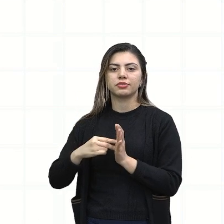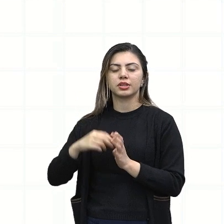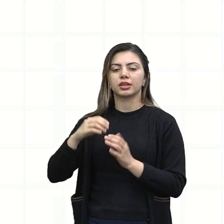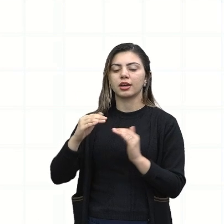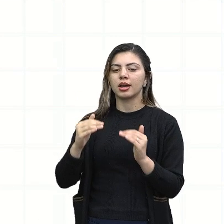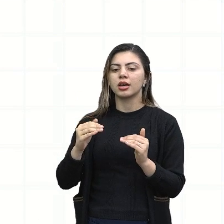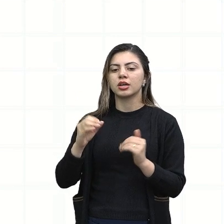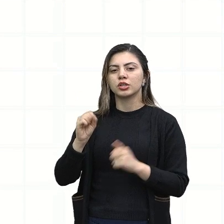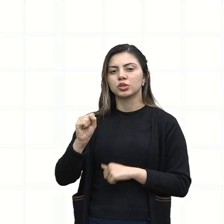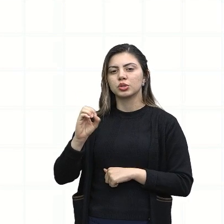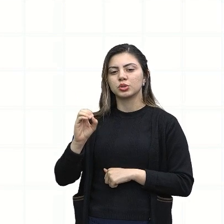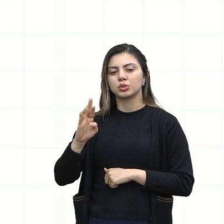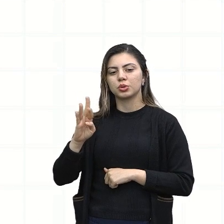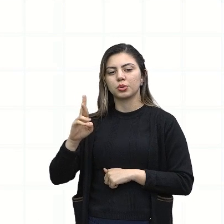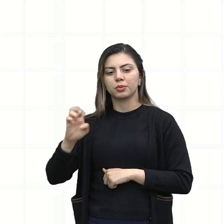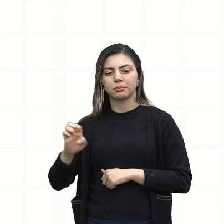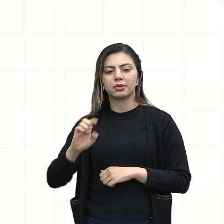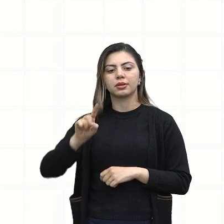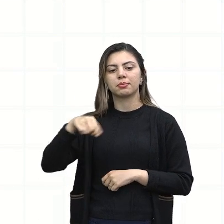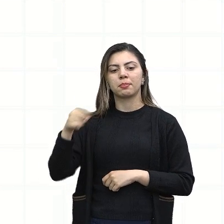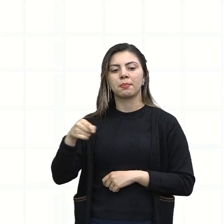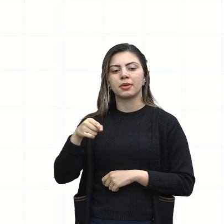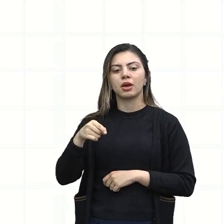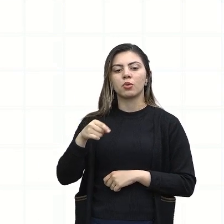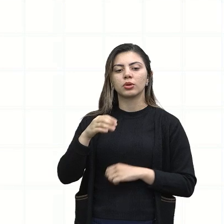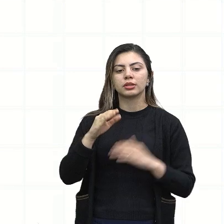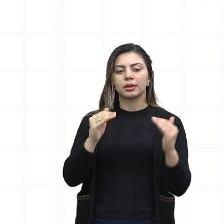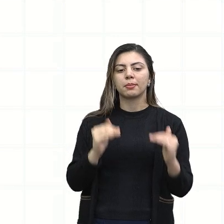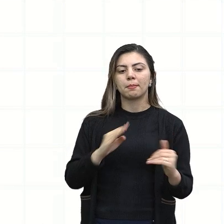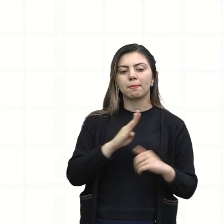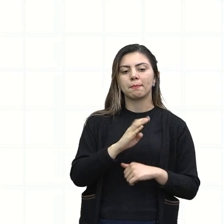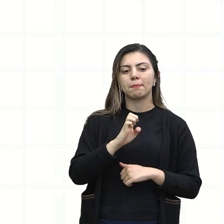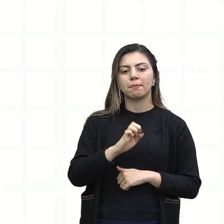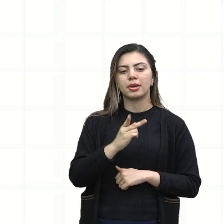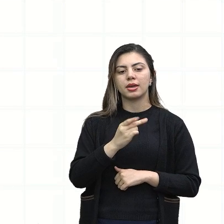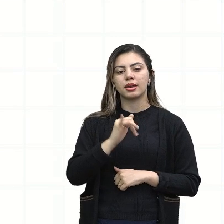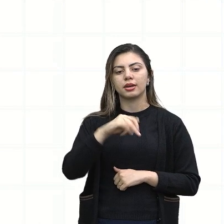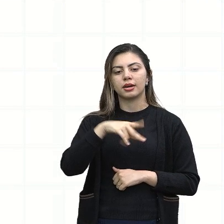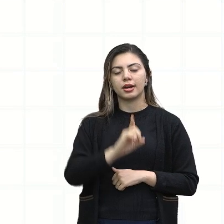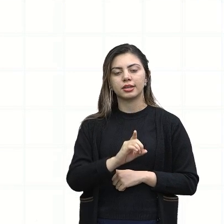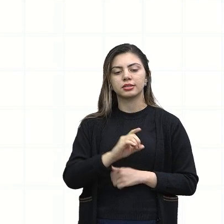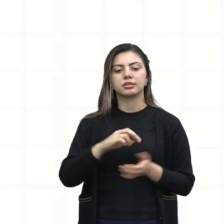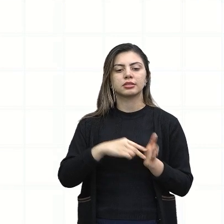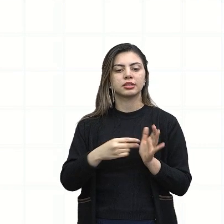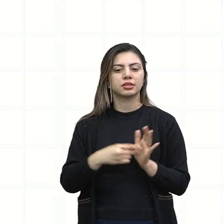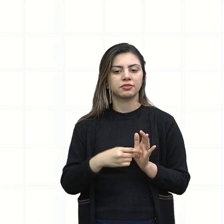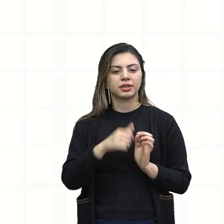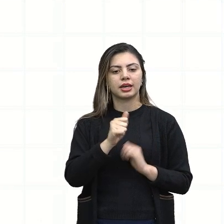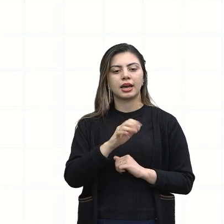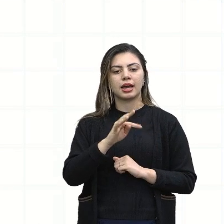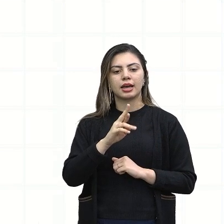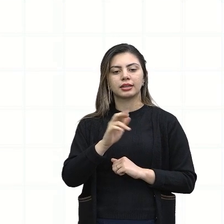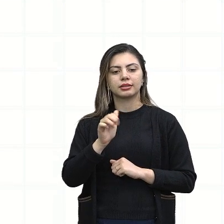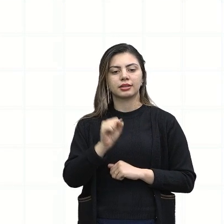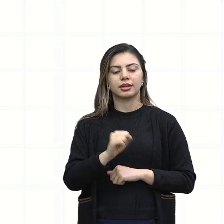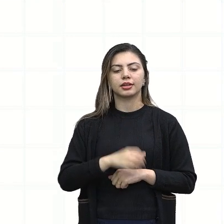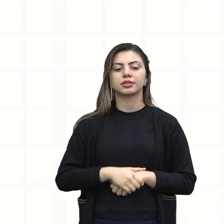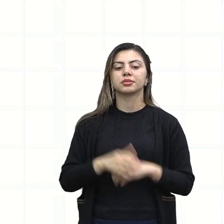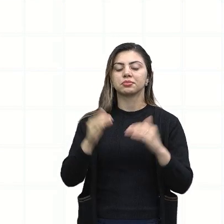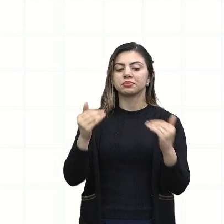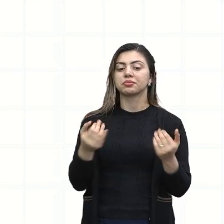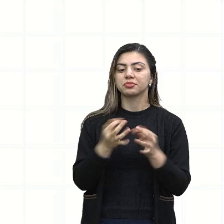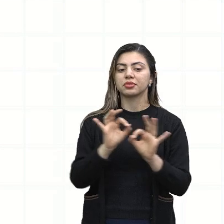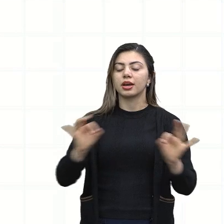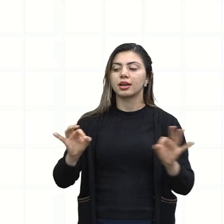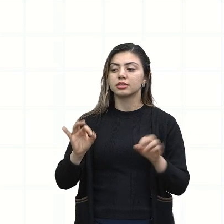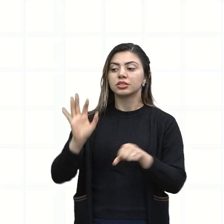essas palavras estão dando ideia de um lugar, né? Então, são os advérbios de lugar. Come here, vem aqui.